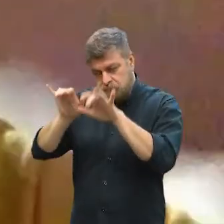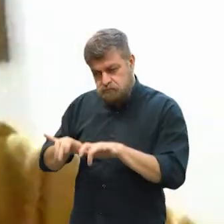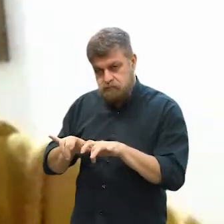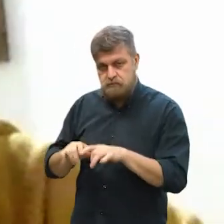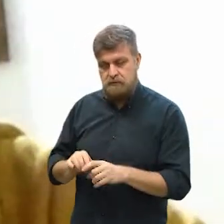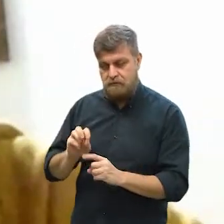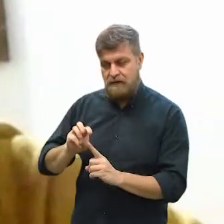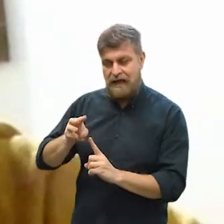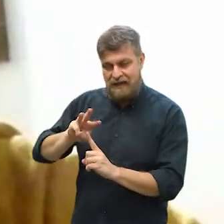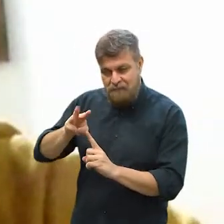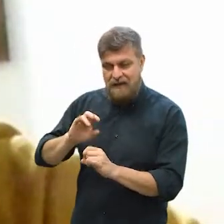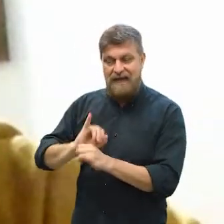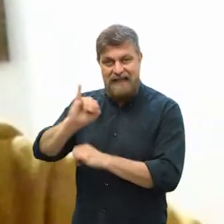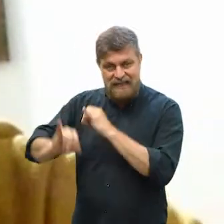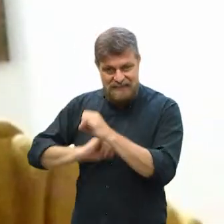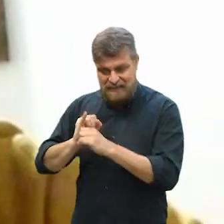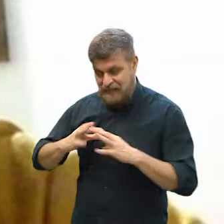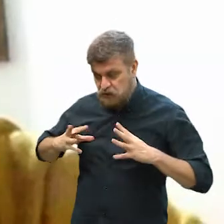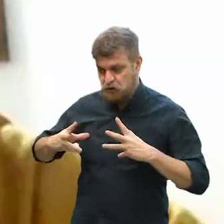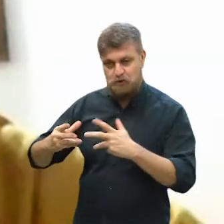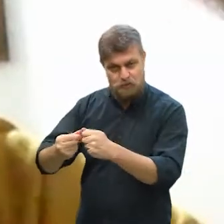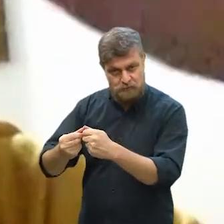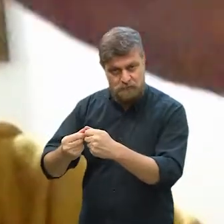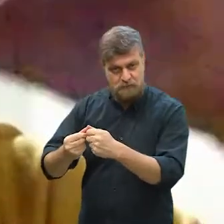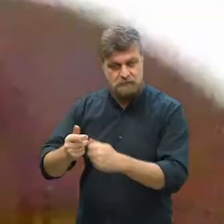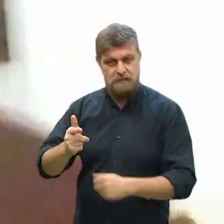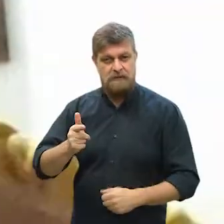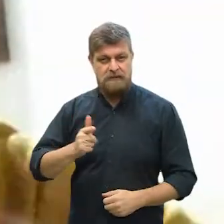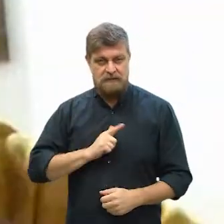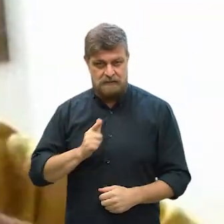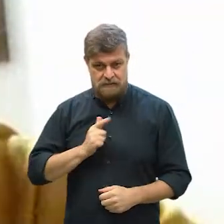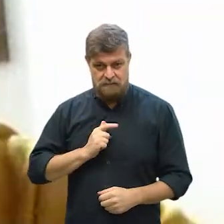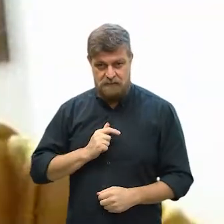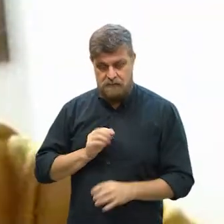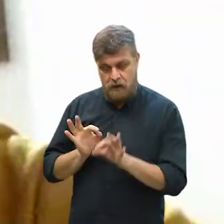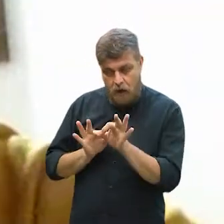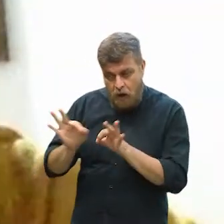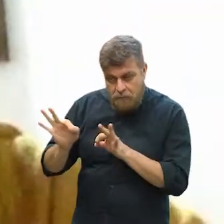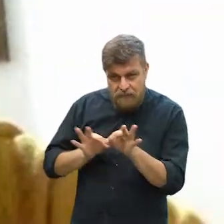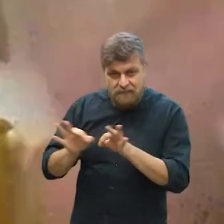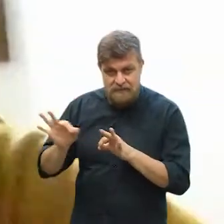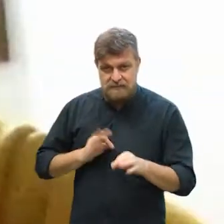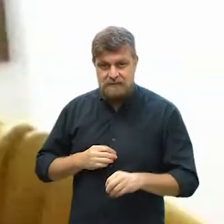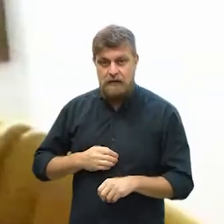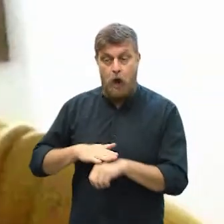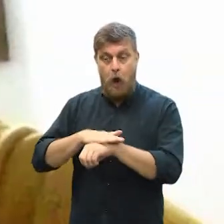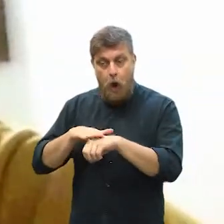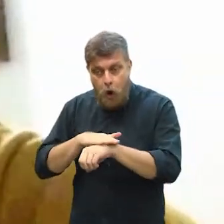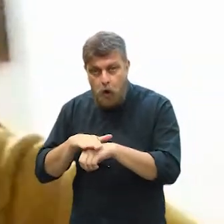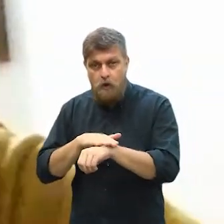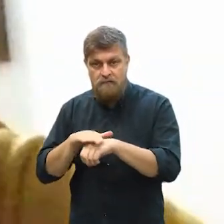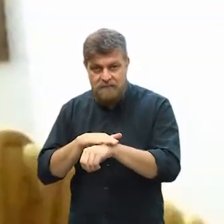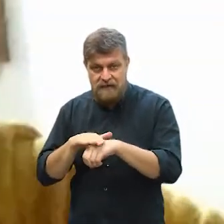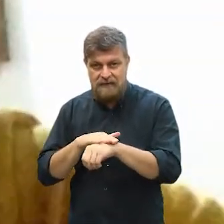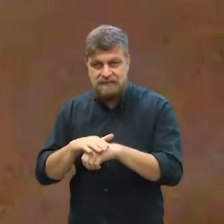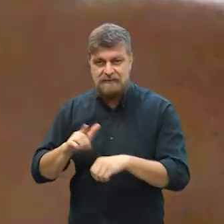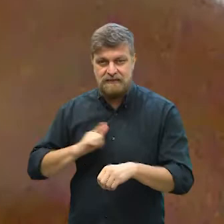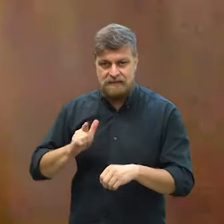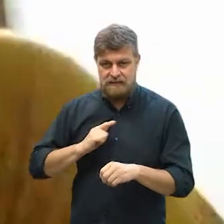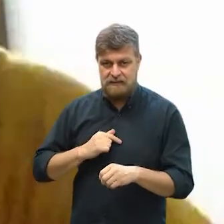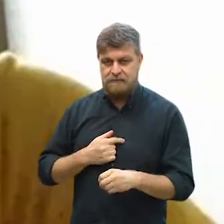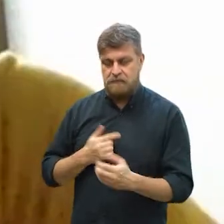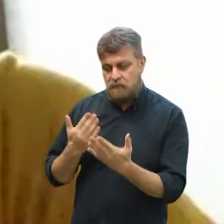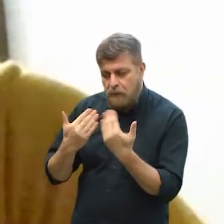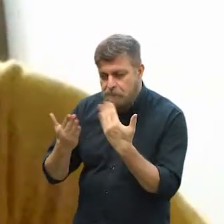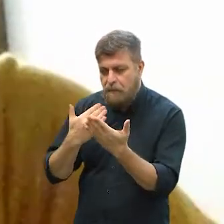boas conexões de internet para todo mundo também, mas aí justamente foi uma organização de frequência de conversas mesmo, né, tipo, os one-on-ones